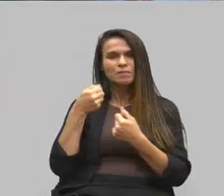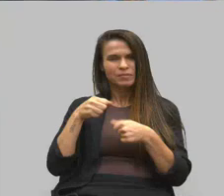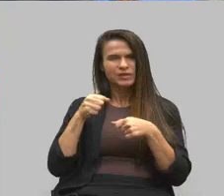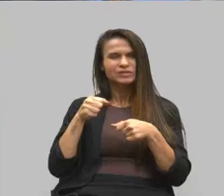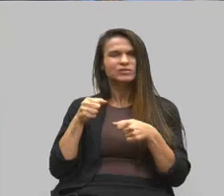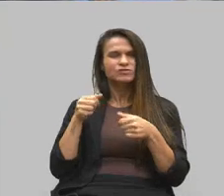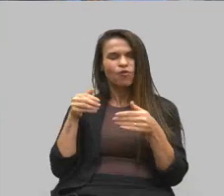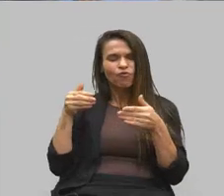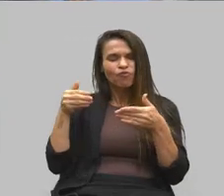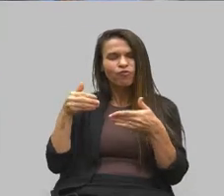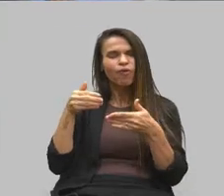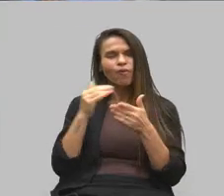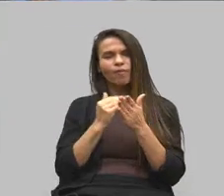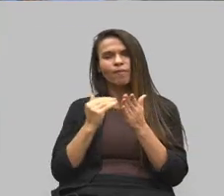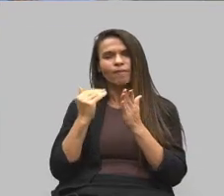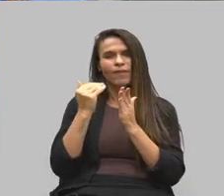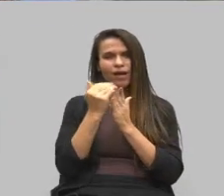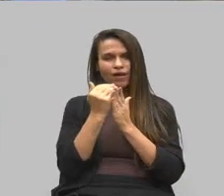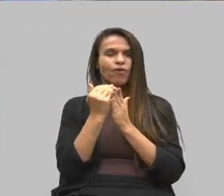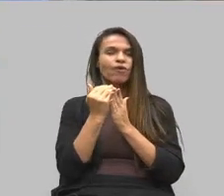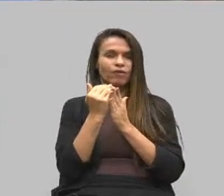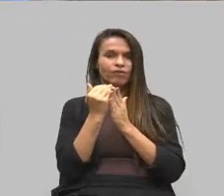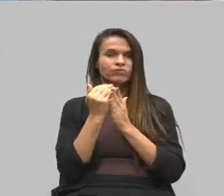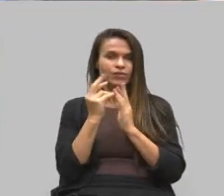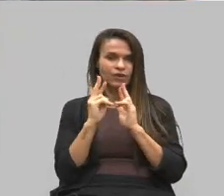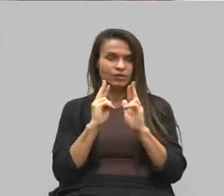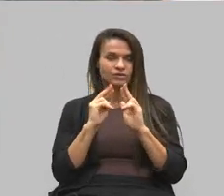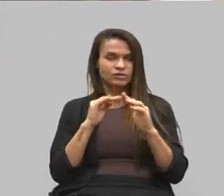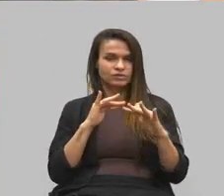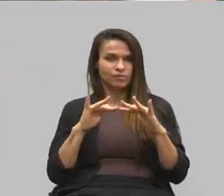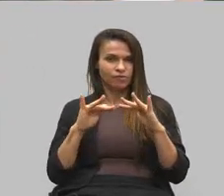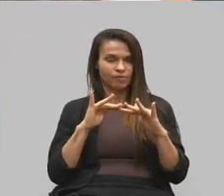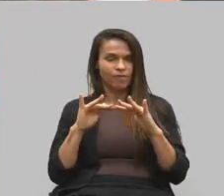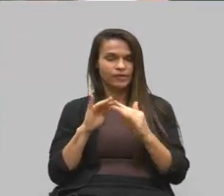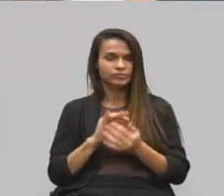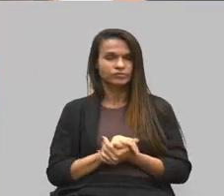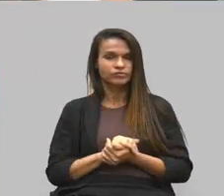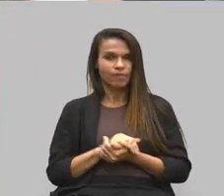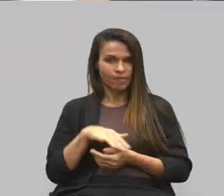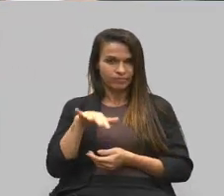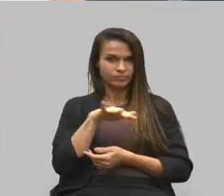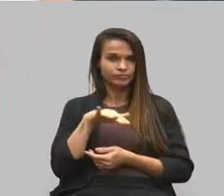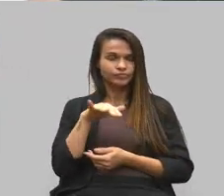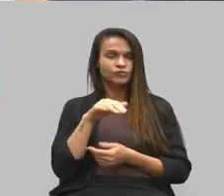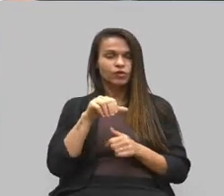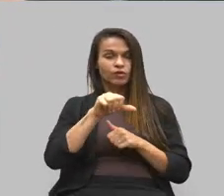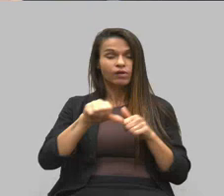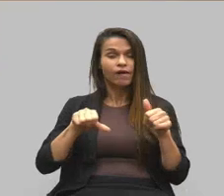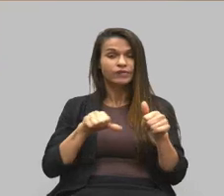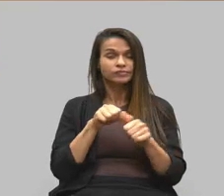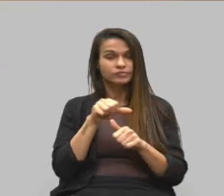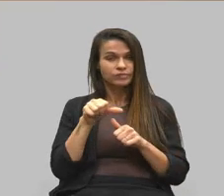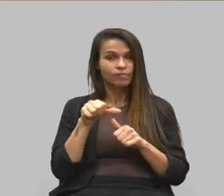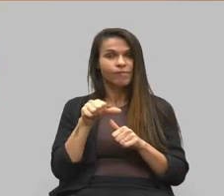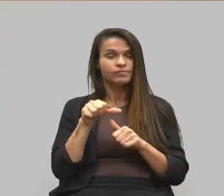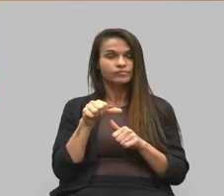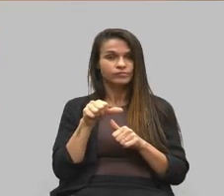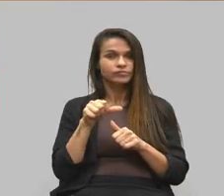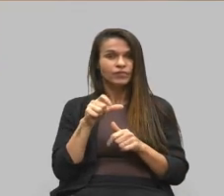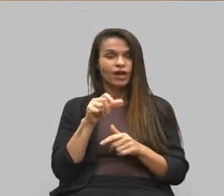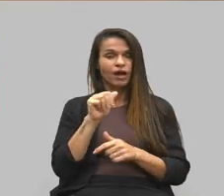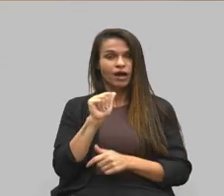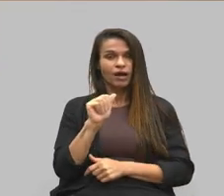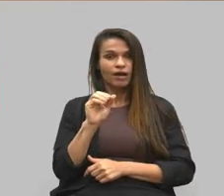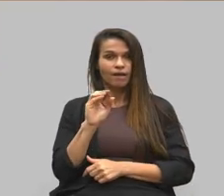mais com relação a esse movimento e aí quando a gente pensa nessas alterações que estão relacionadas às avds